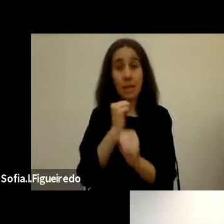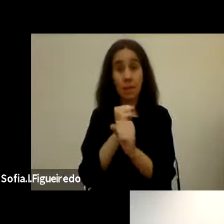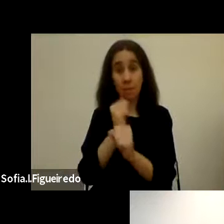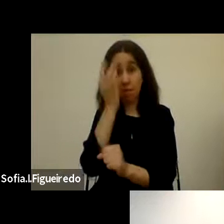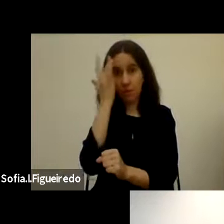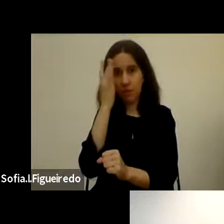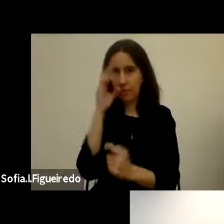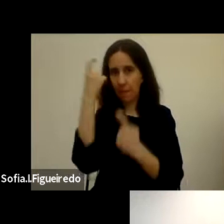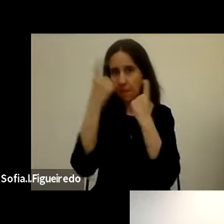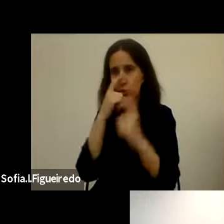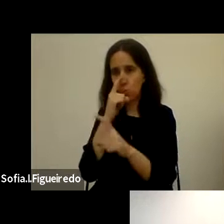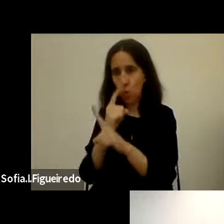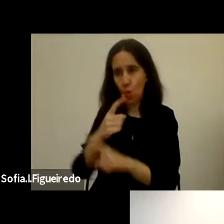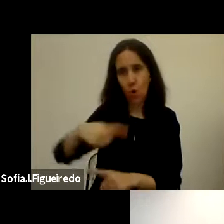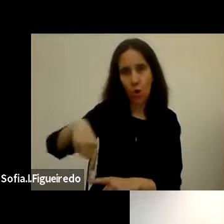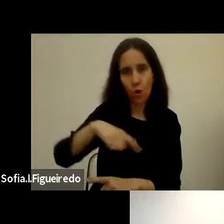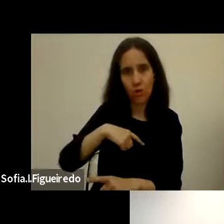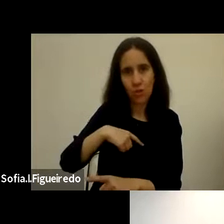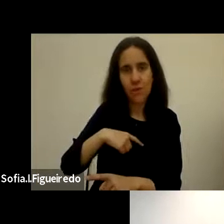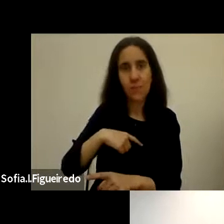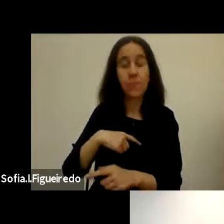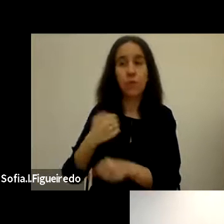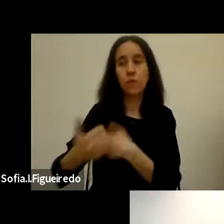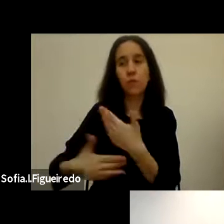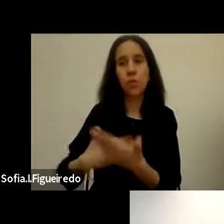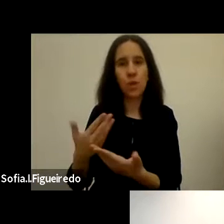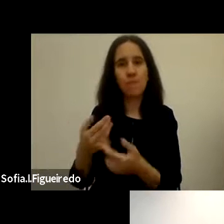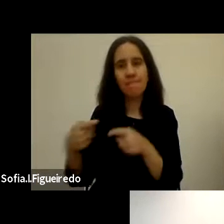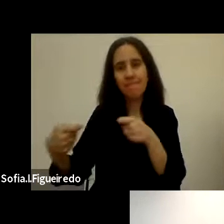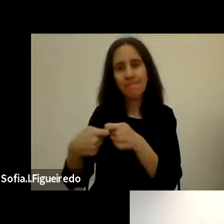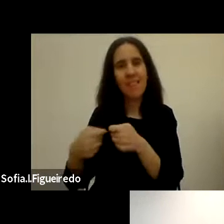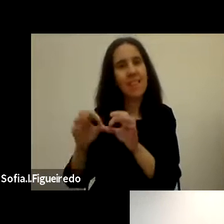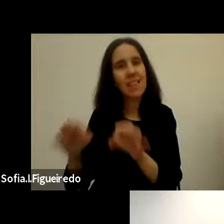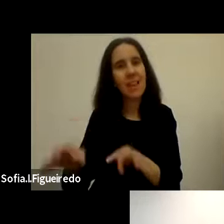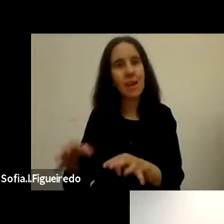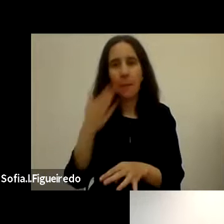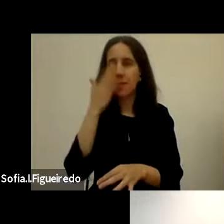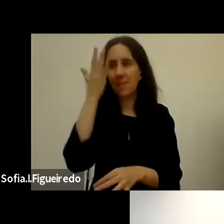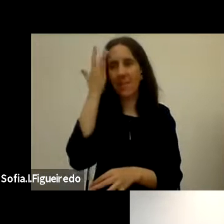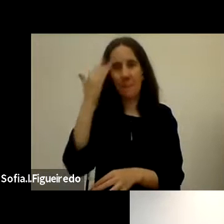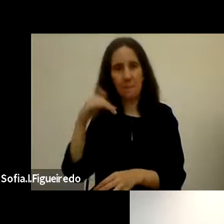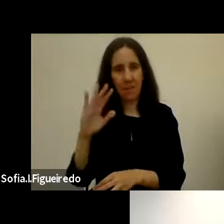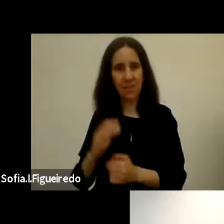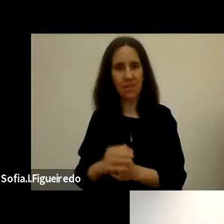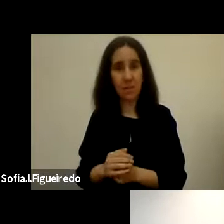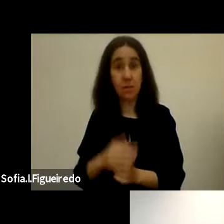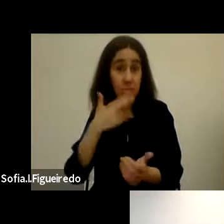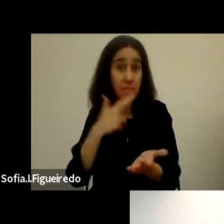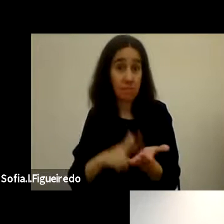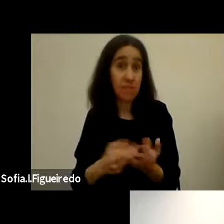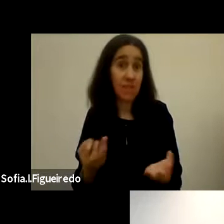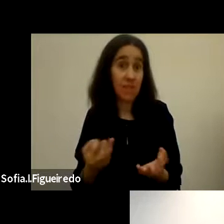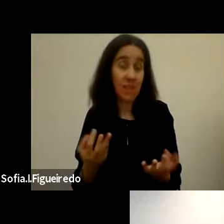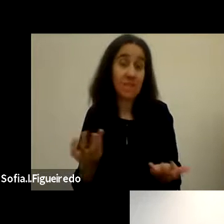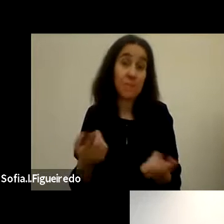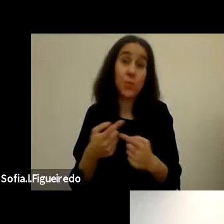quem pensa da mesma maneira que nós e funciona no mesmo comprimento de onda. As coisas parecem que estão mais facilitadas. Mas a verdade que é a